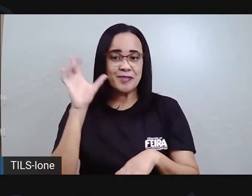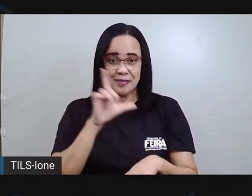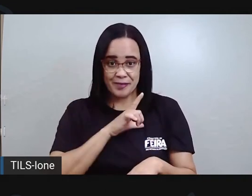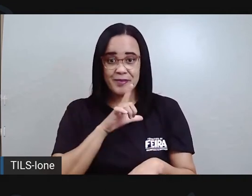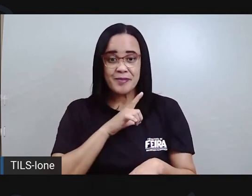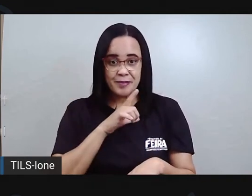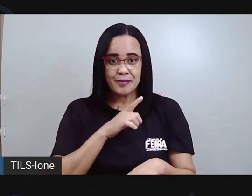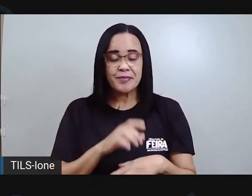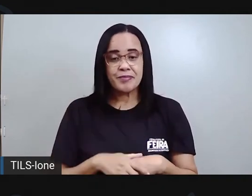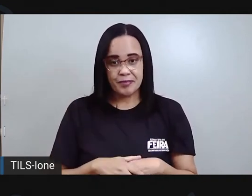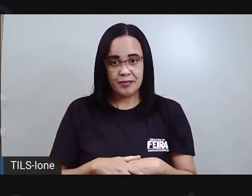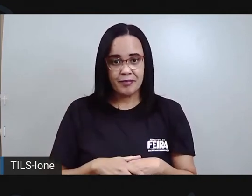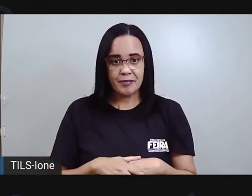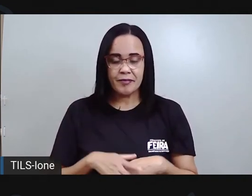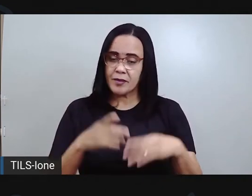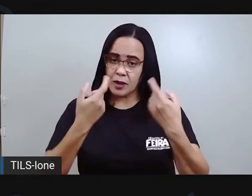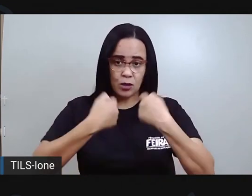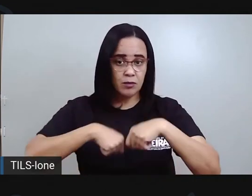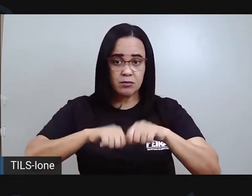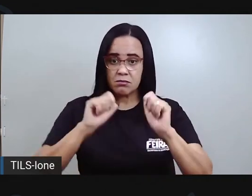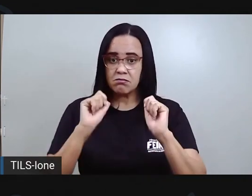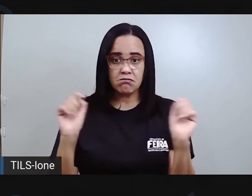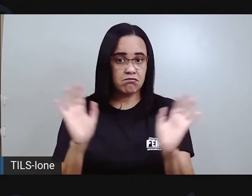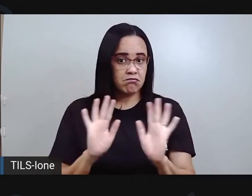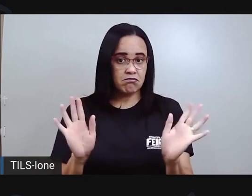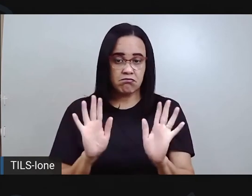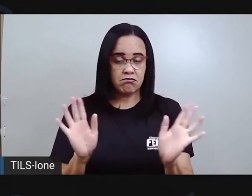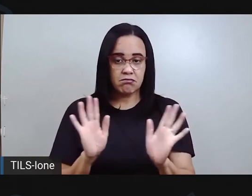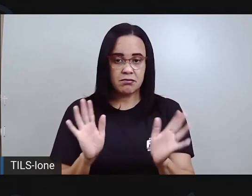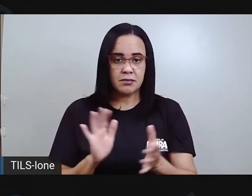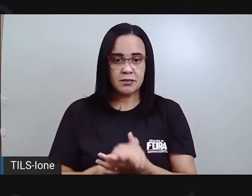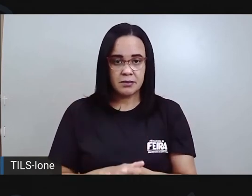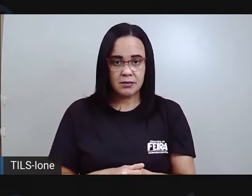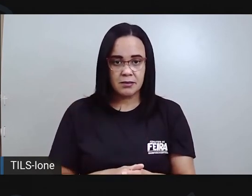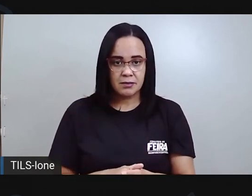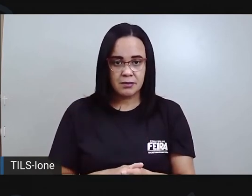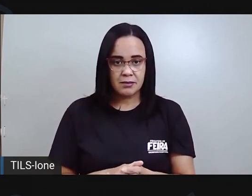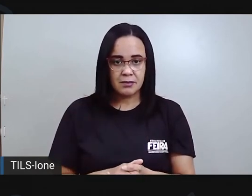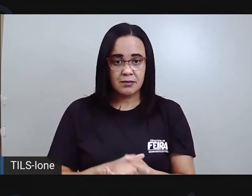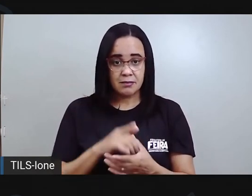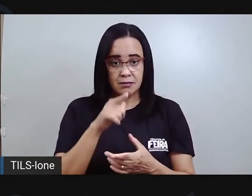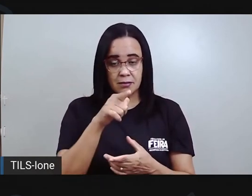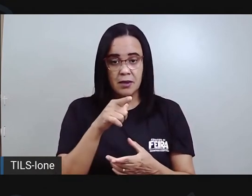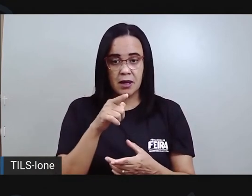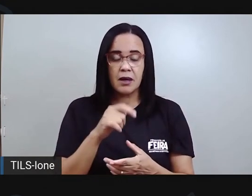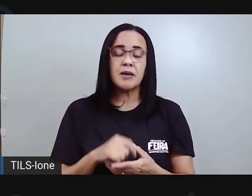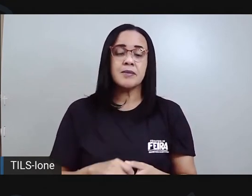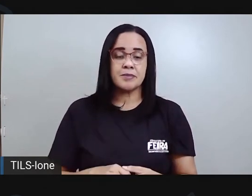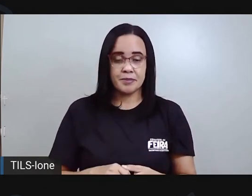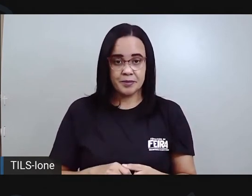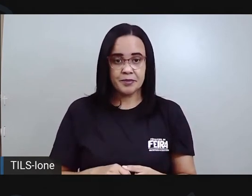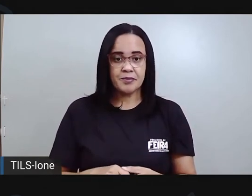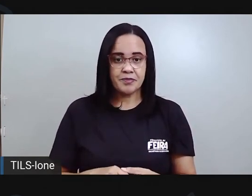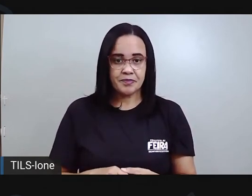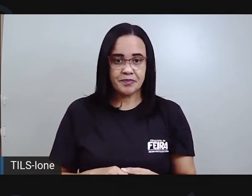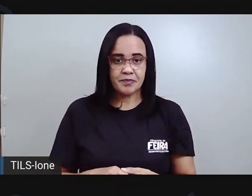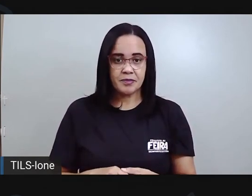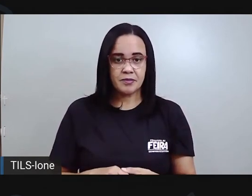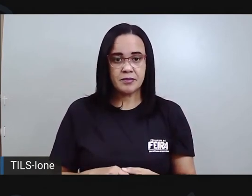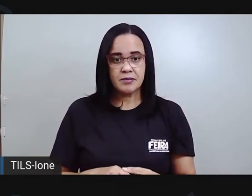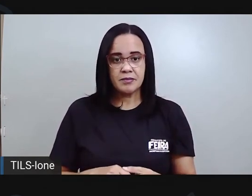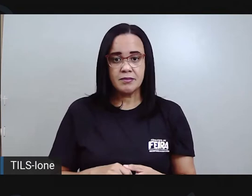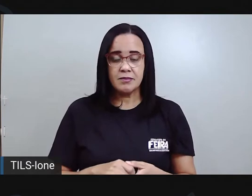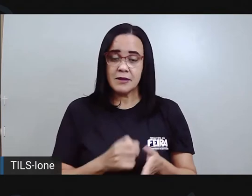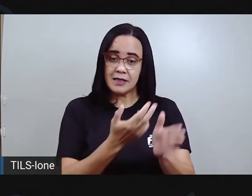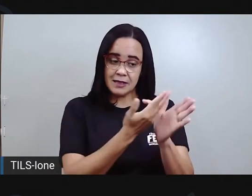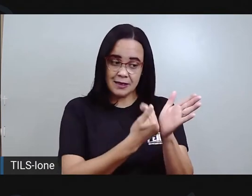lados? Não precisa, porque como ele é um filtro, ele tem um papel bem fininho, quando a gente desenhar de um lado, a cor